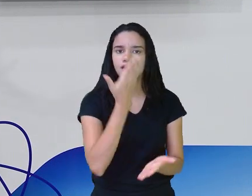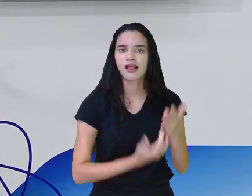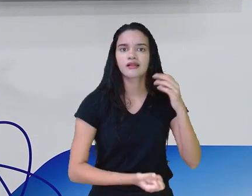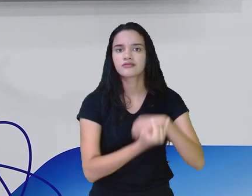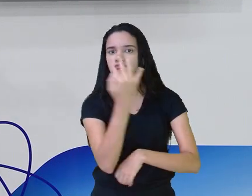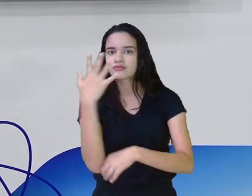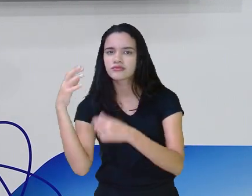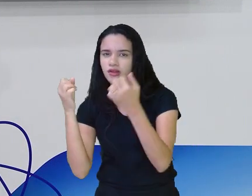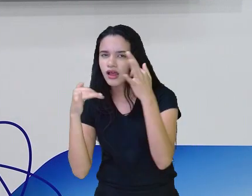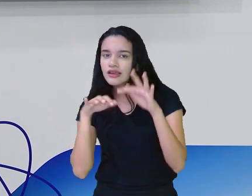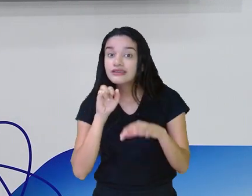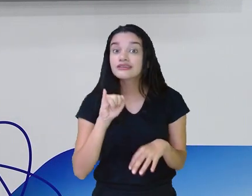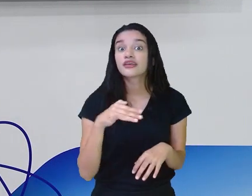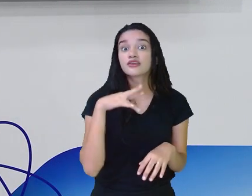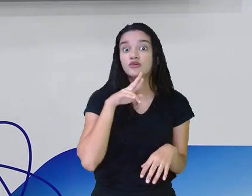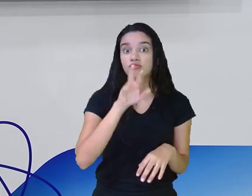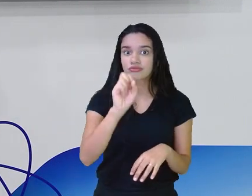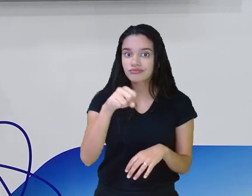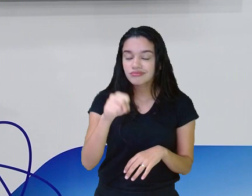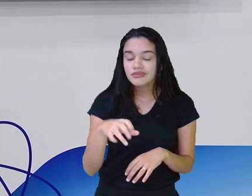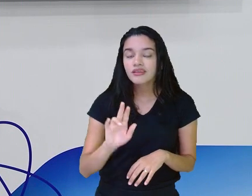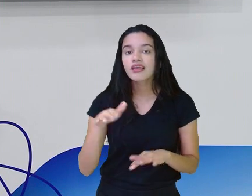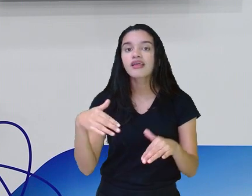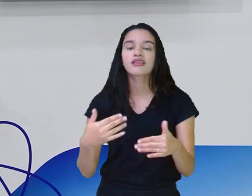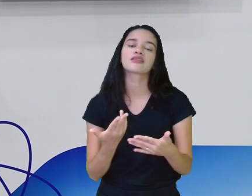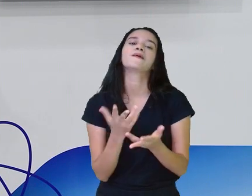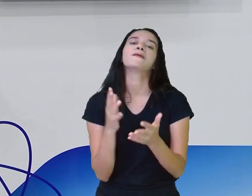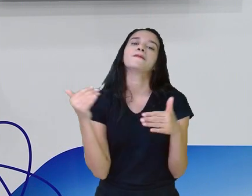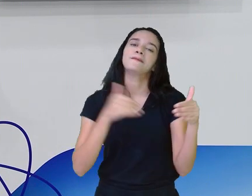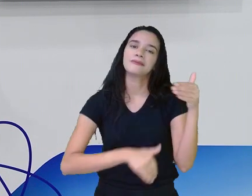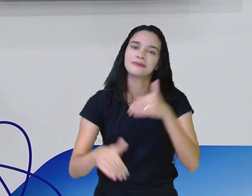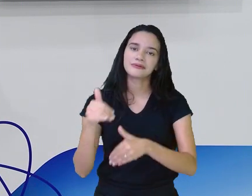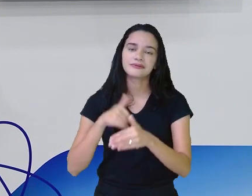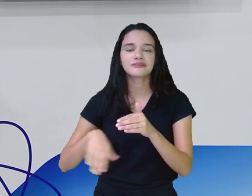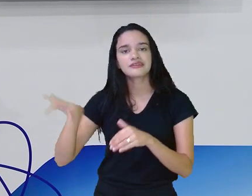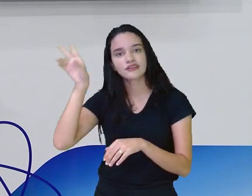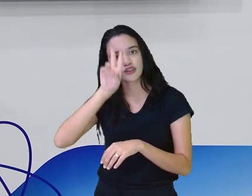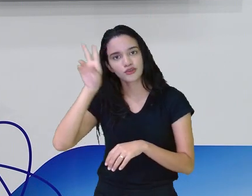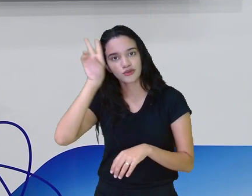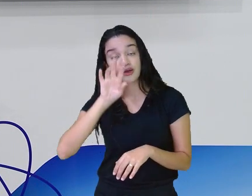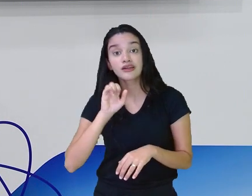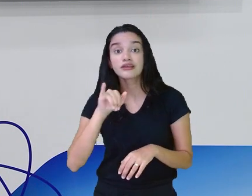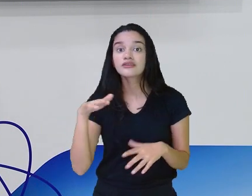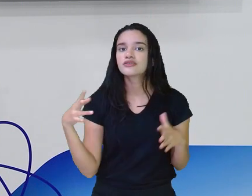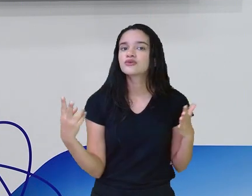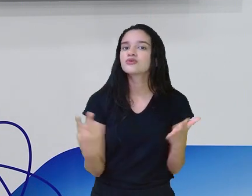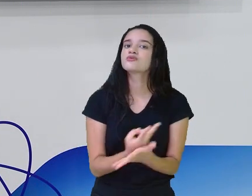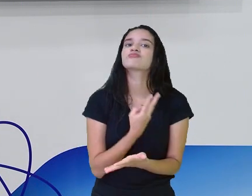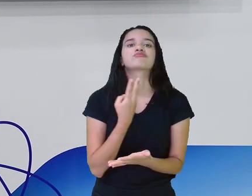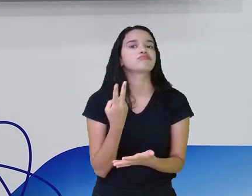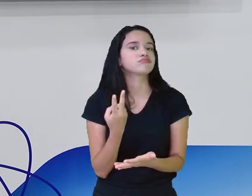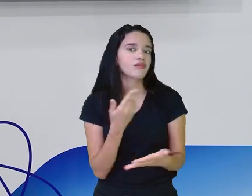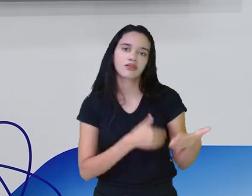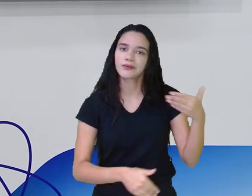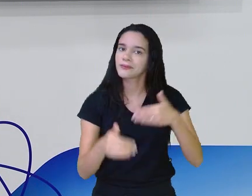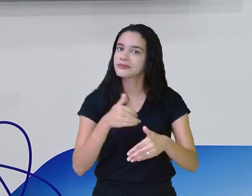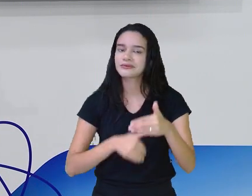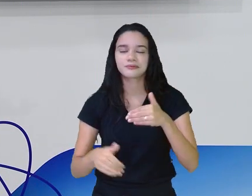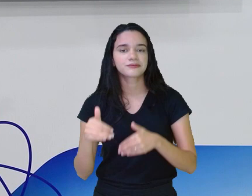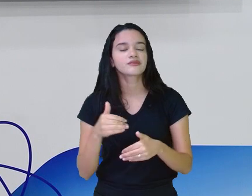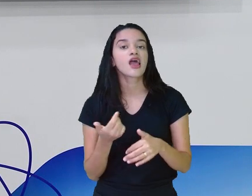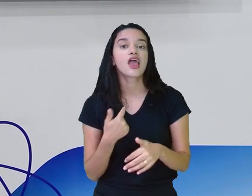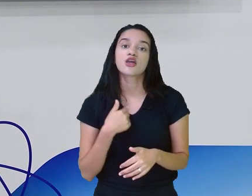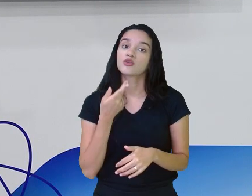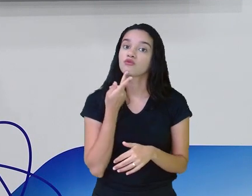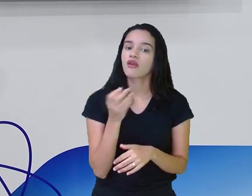floresta. Se a tua resposta for sim, então ele participa da história. Se isso não aconteceu, ele não participa da história. Eu